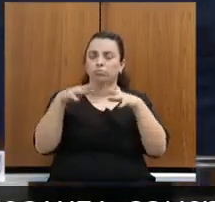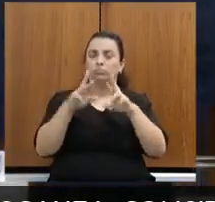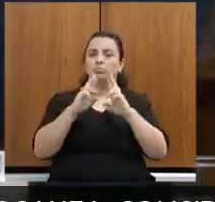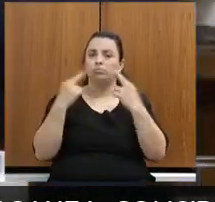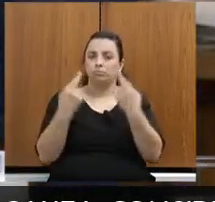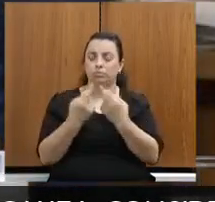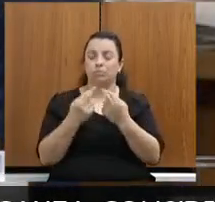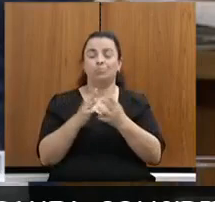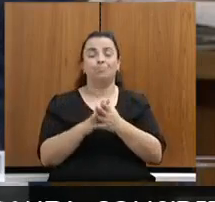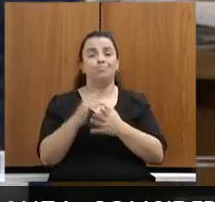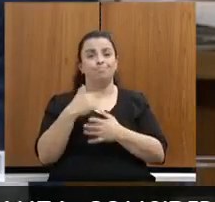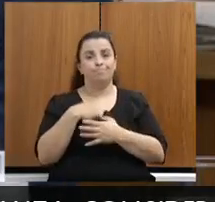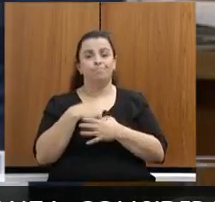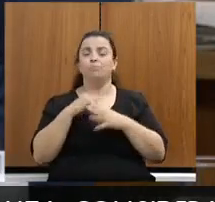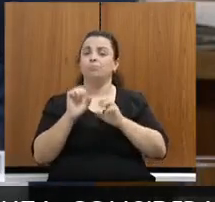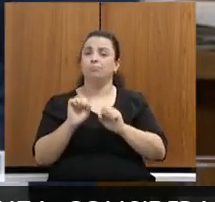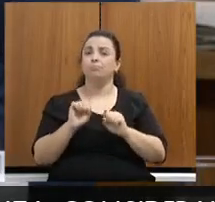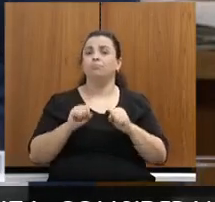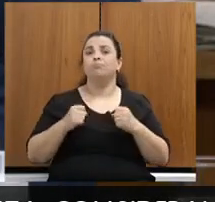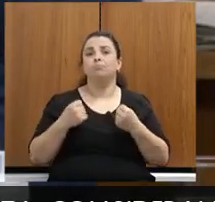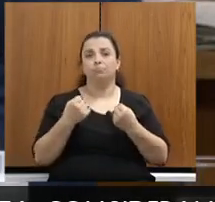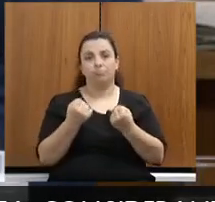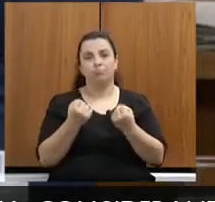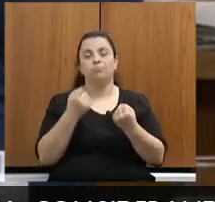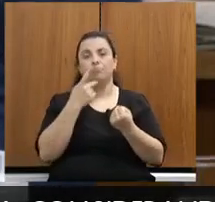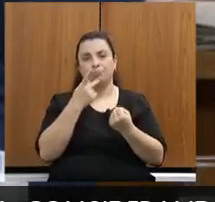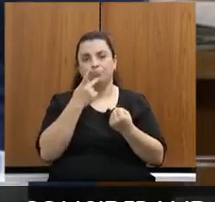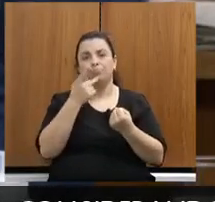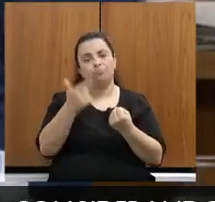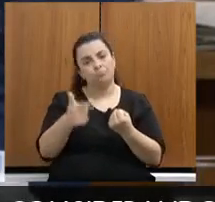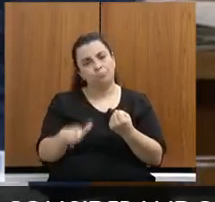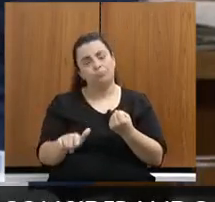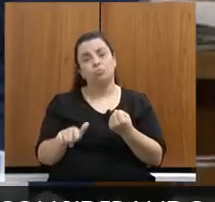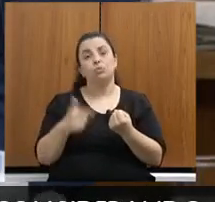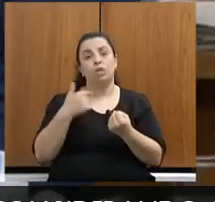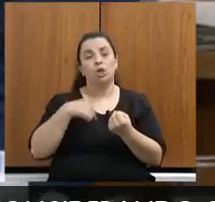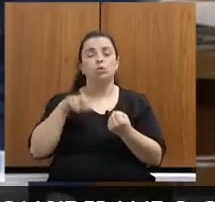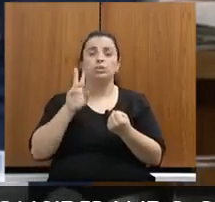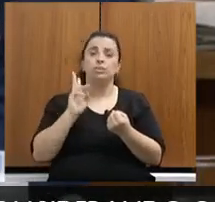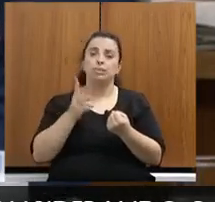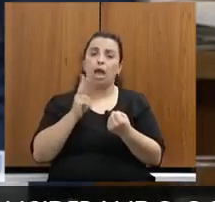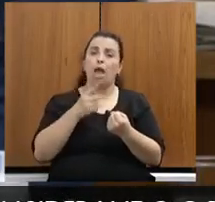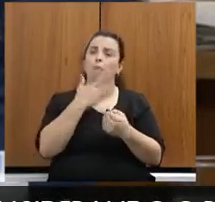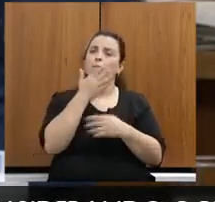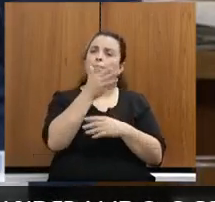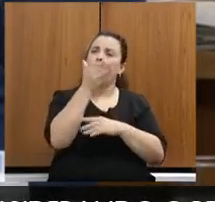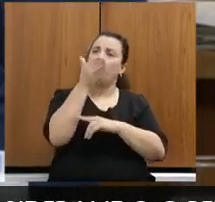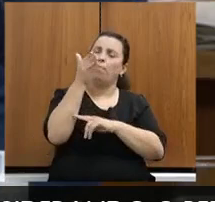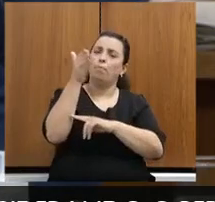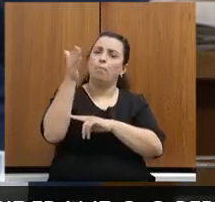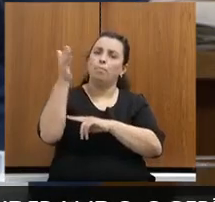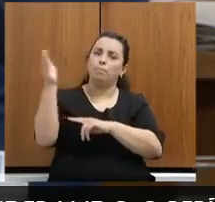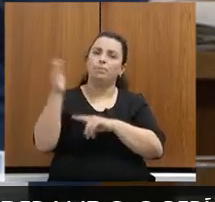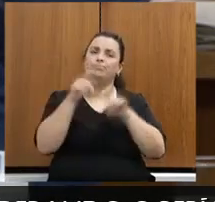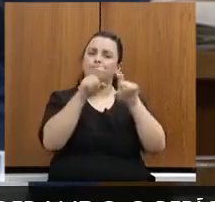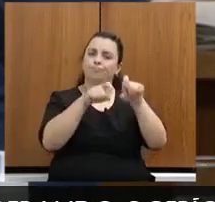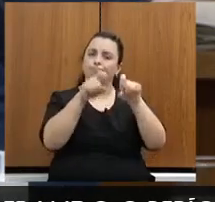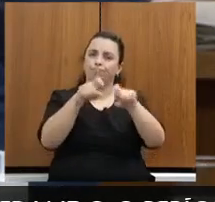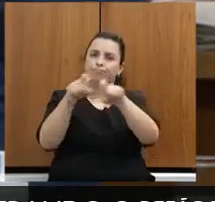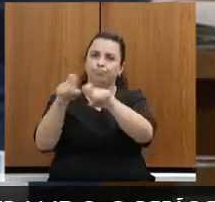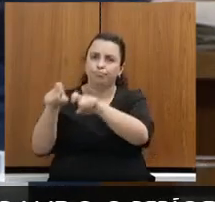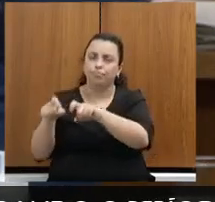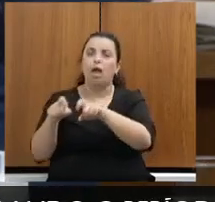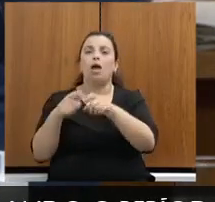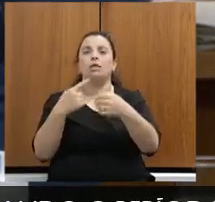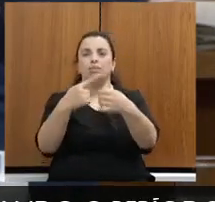ressaltar né que tenho dito sempre nessas viagens que faço pelo interior do Estado para todos os nossos